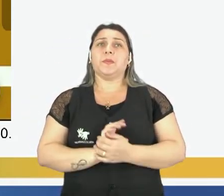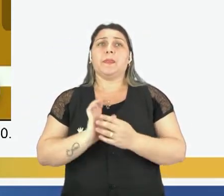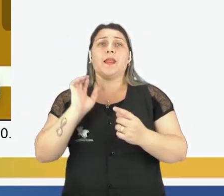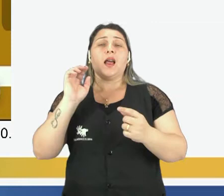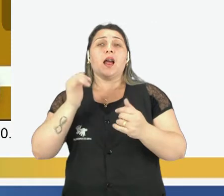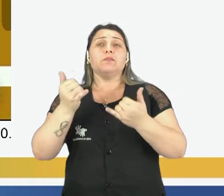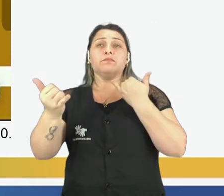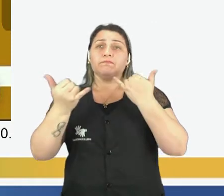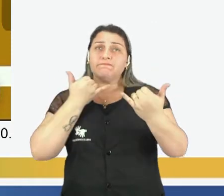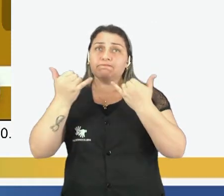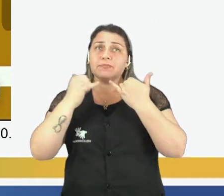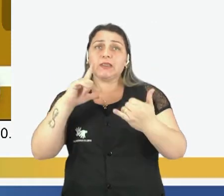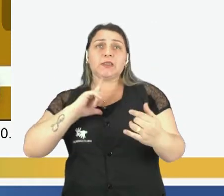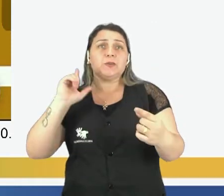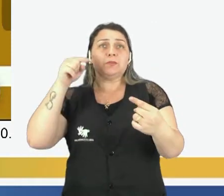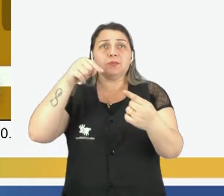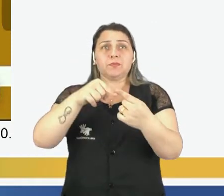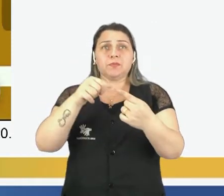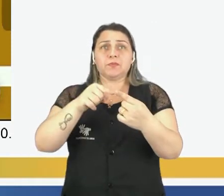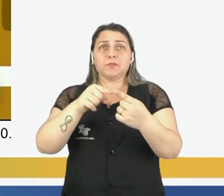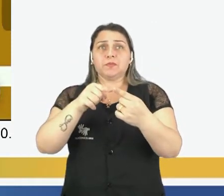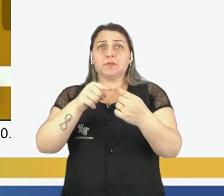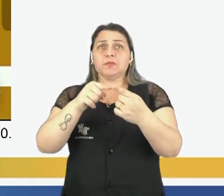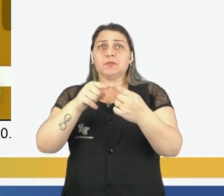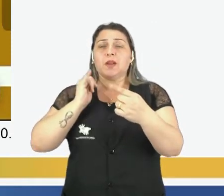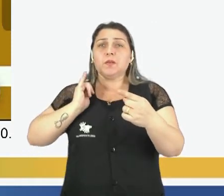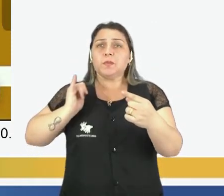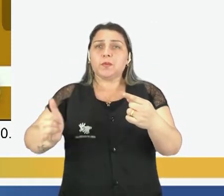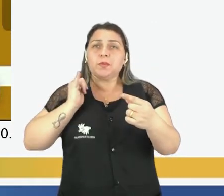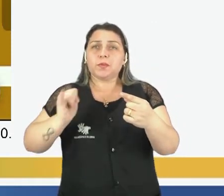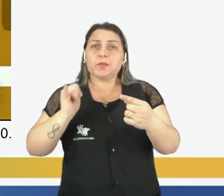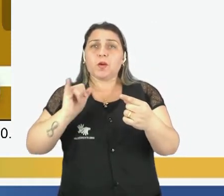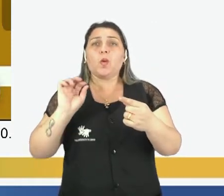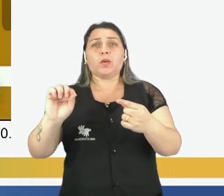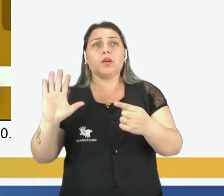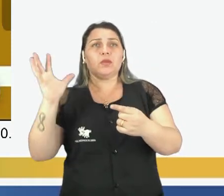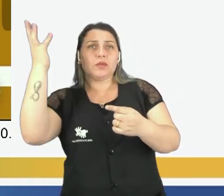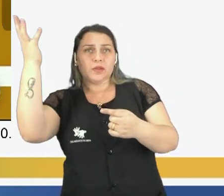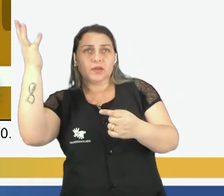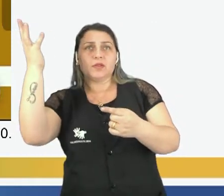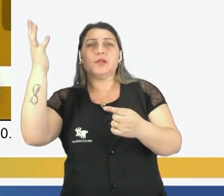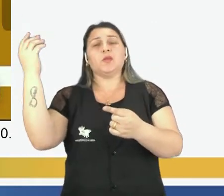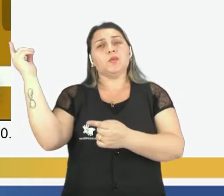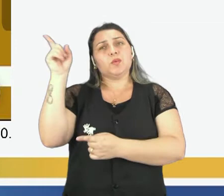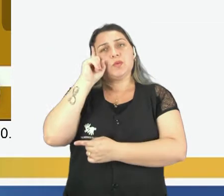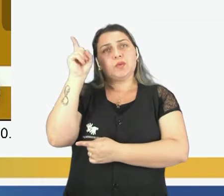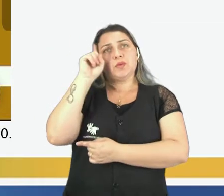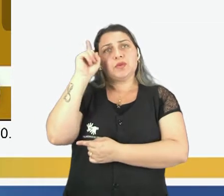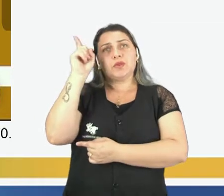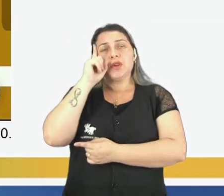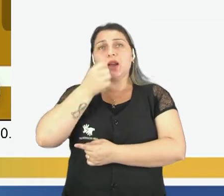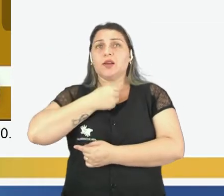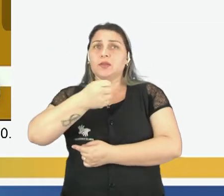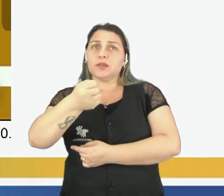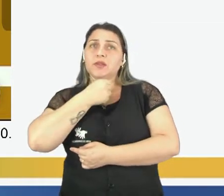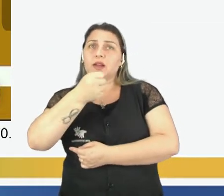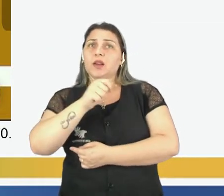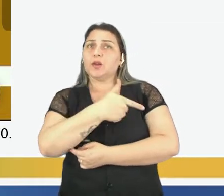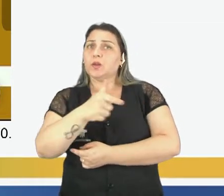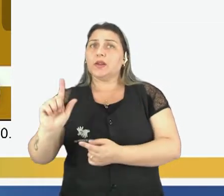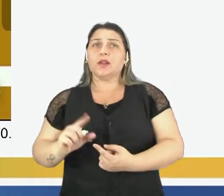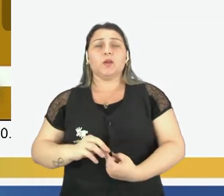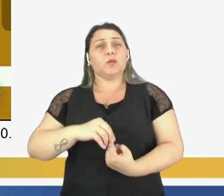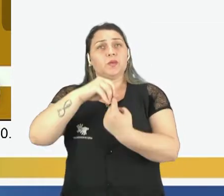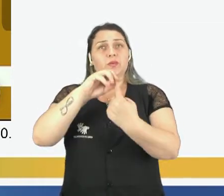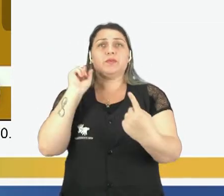A notícia tem como objetivo narrar fatos pontuais, ou seja, fatos do cotidiano. Já a reportagem